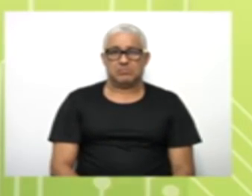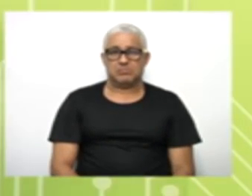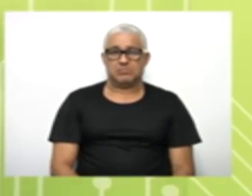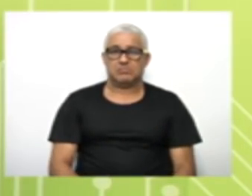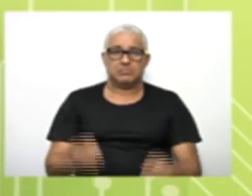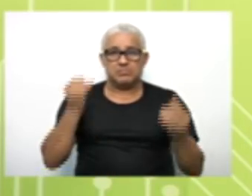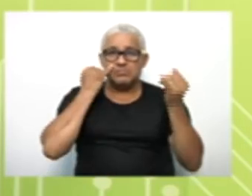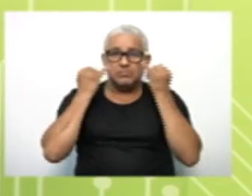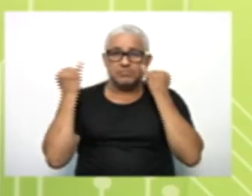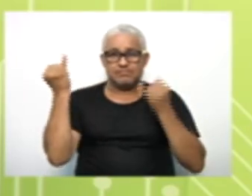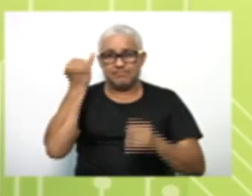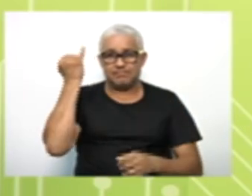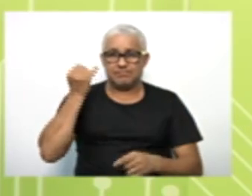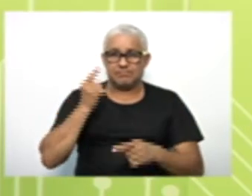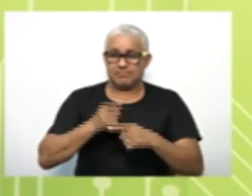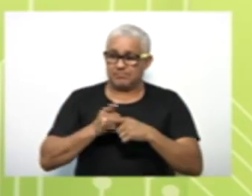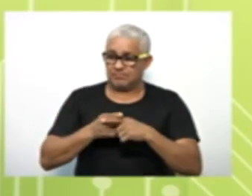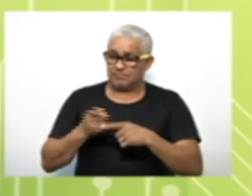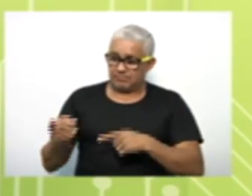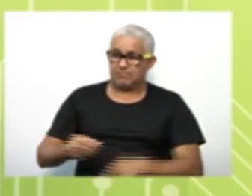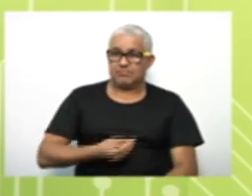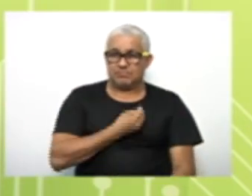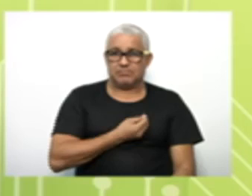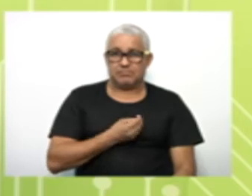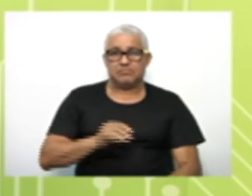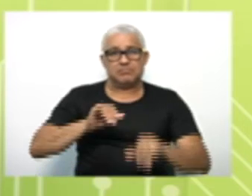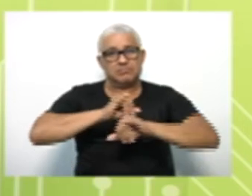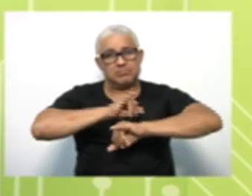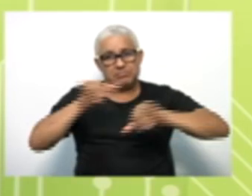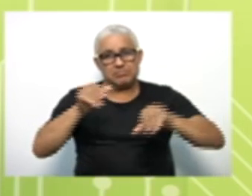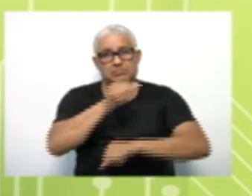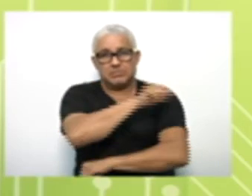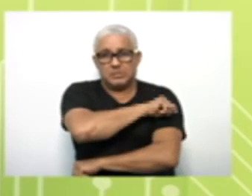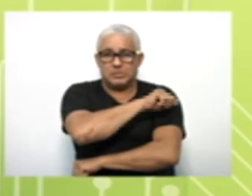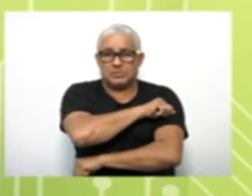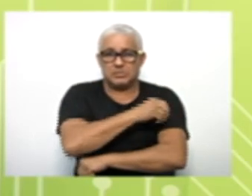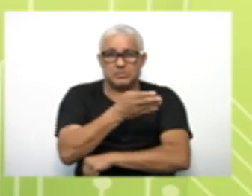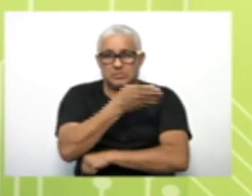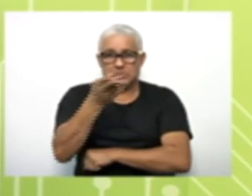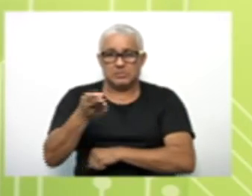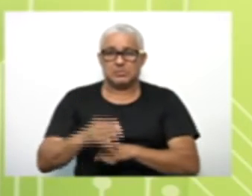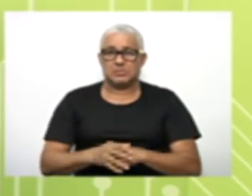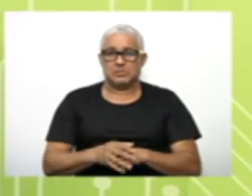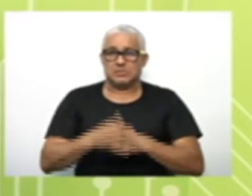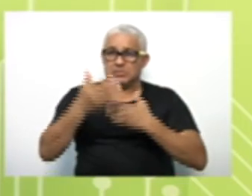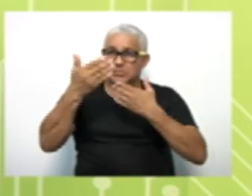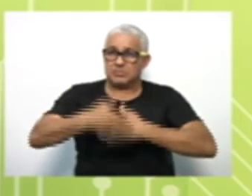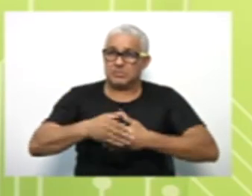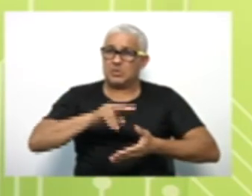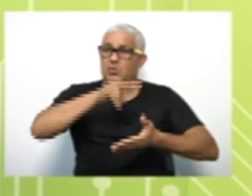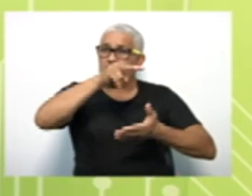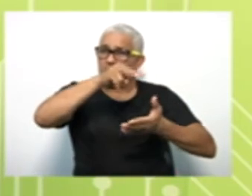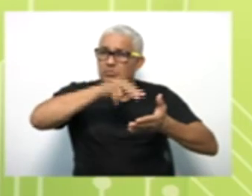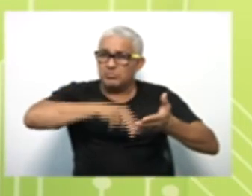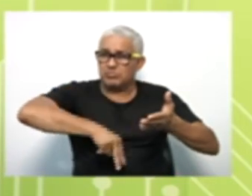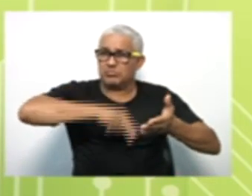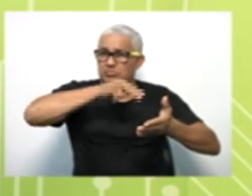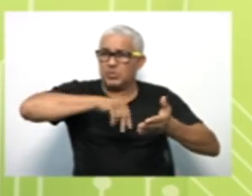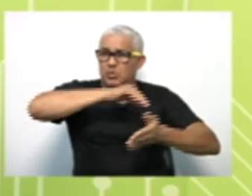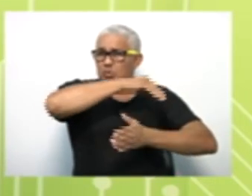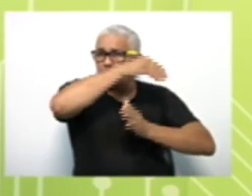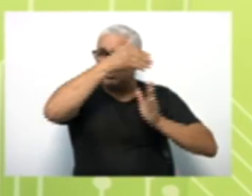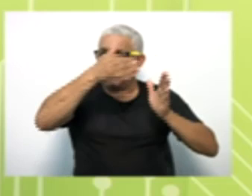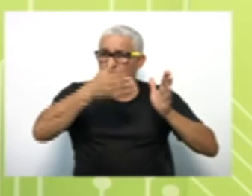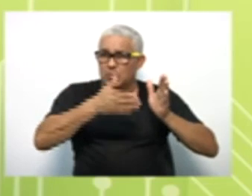enriquecedoras devido à sua participação. Quero dizer para os alunos que analisem a prova também, analisem toda a parte